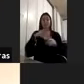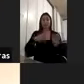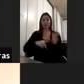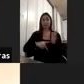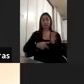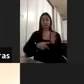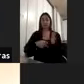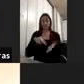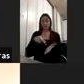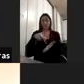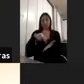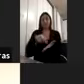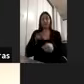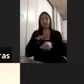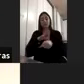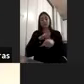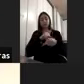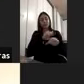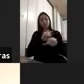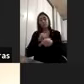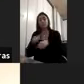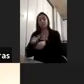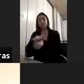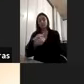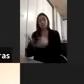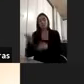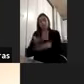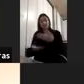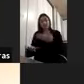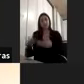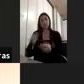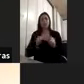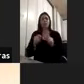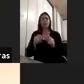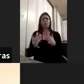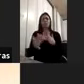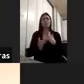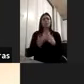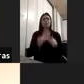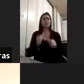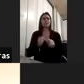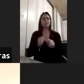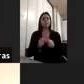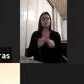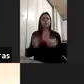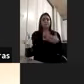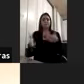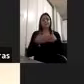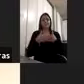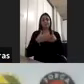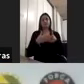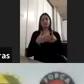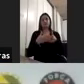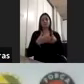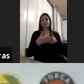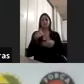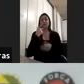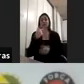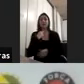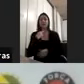trabalhadores estavam chamando eles para ir lá ver o que estava acontecendo. Sabe o que a empresa fez, Gilson? Bloqueou os acessos dos trabalhadores,